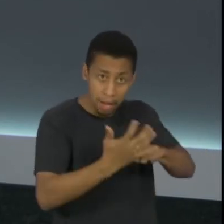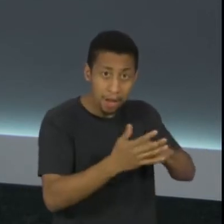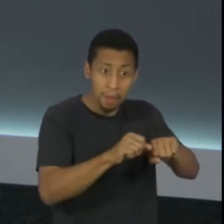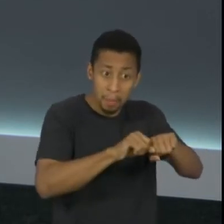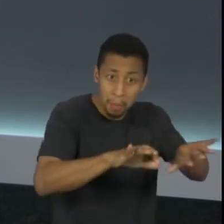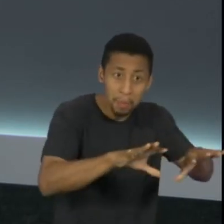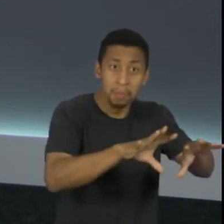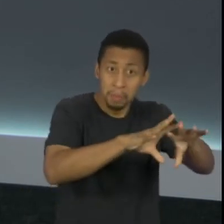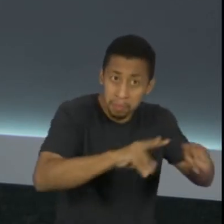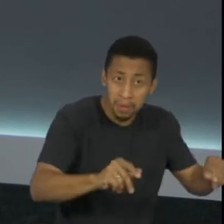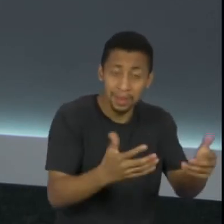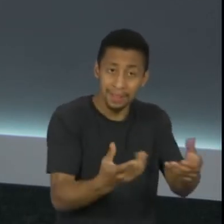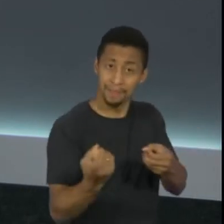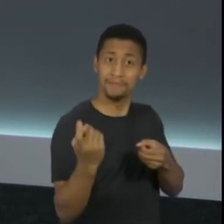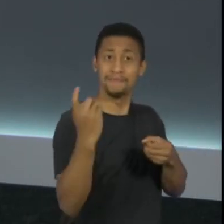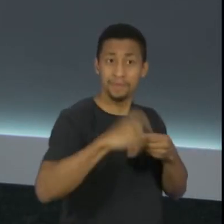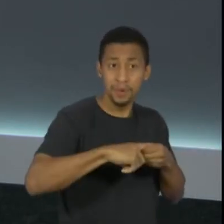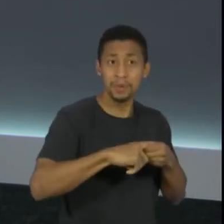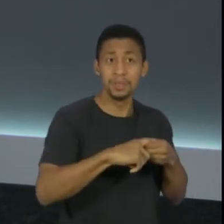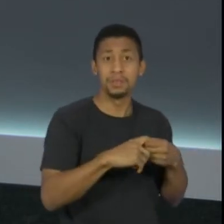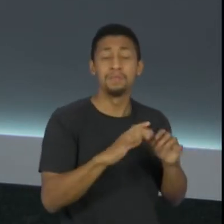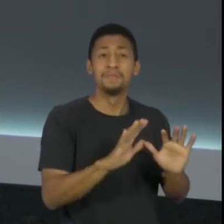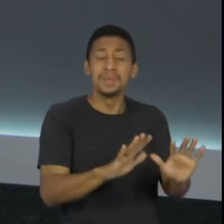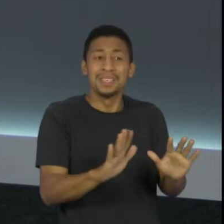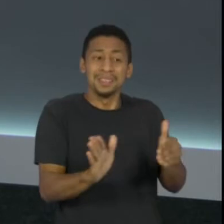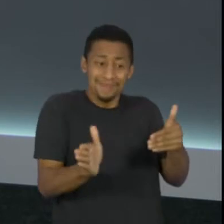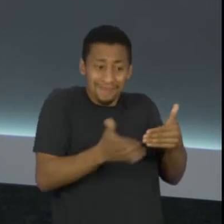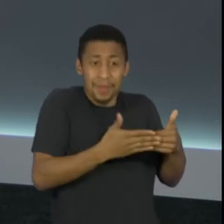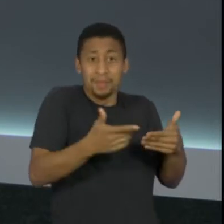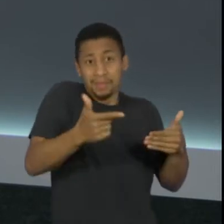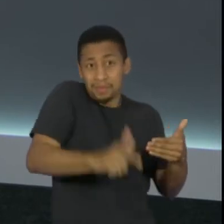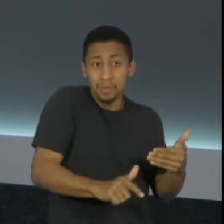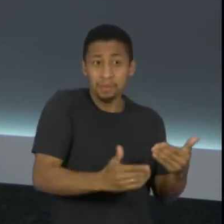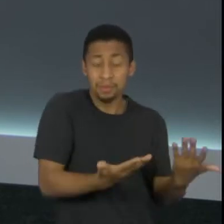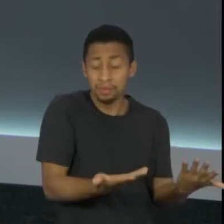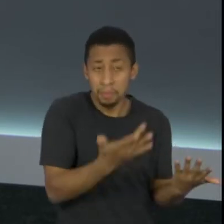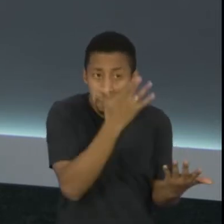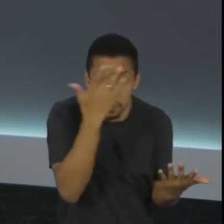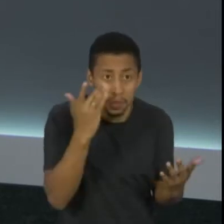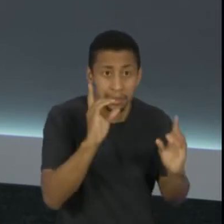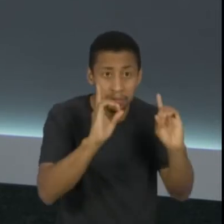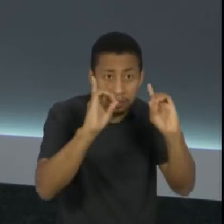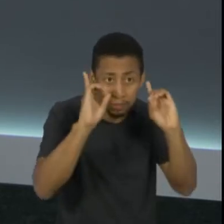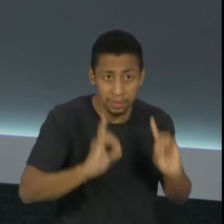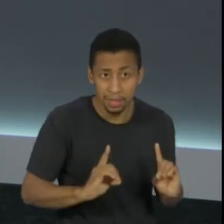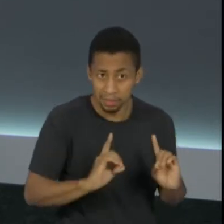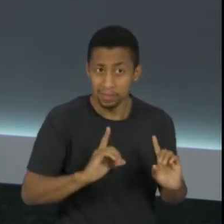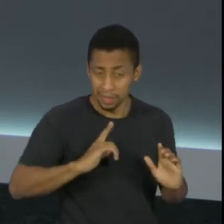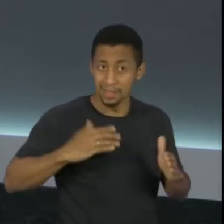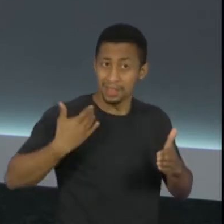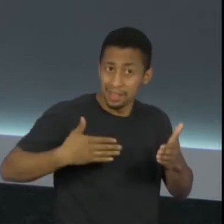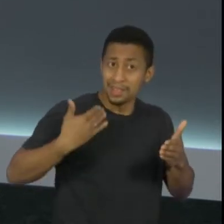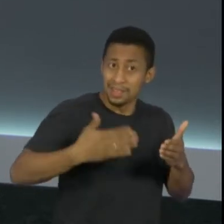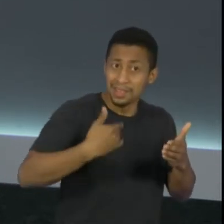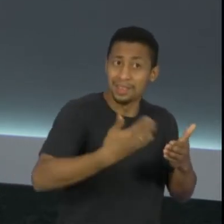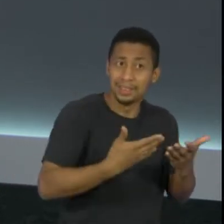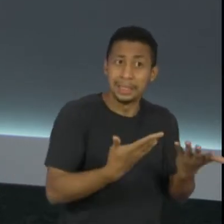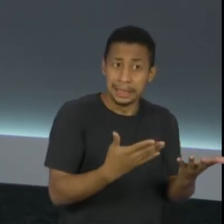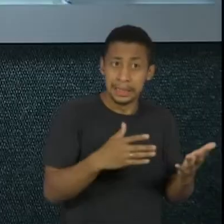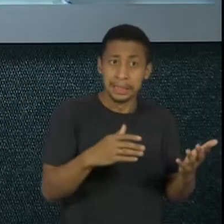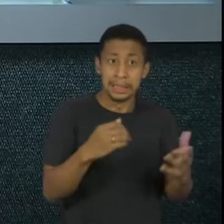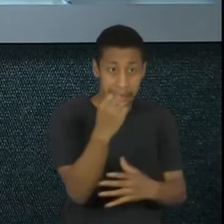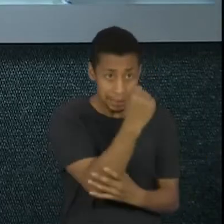obrigar a retornar a ela. Isso, para a pessoa com deficiência, tem consequências extremamente graves,